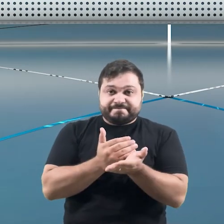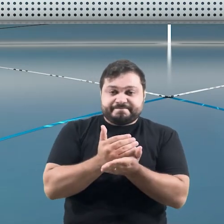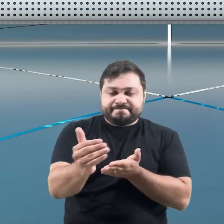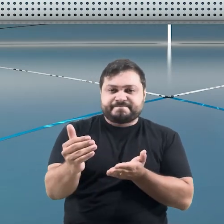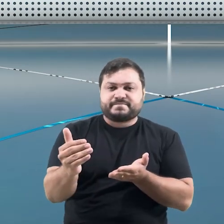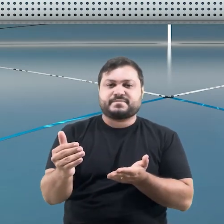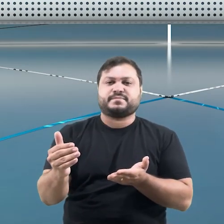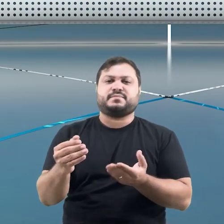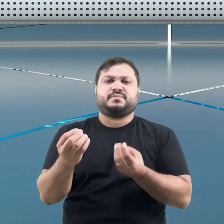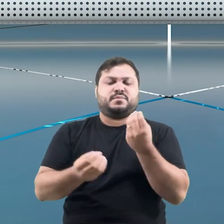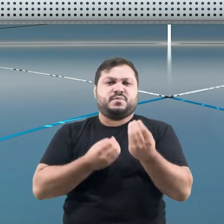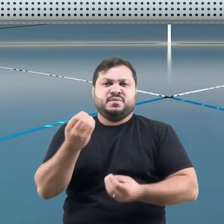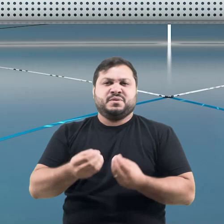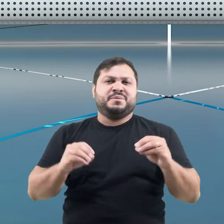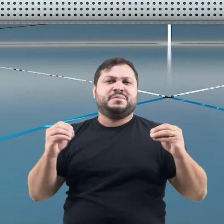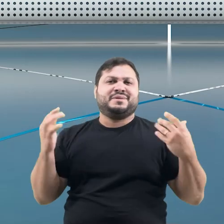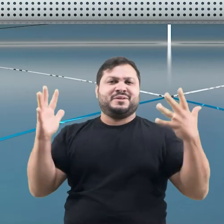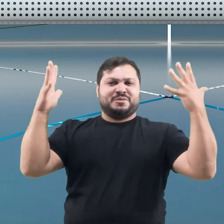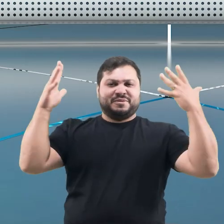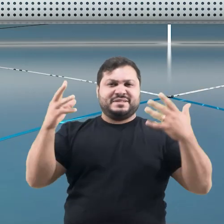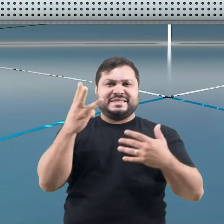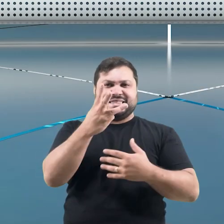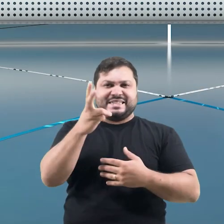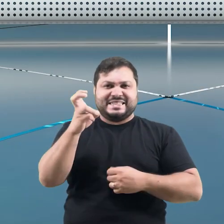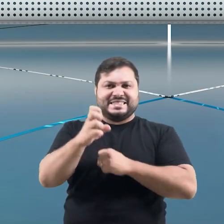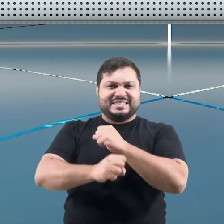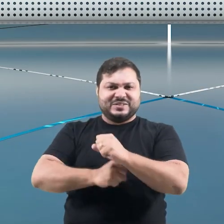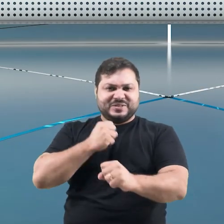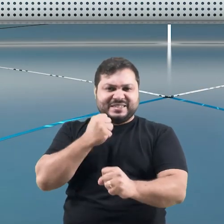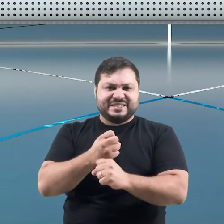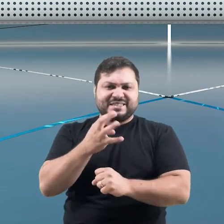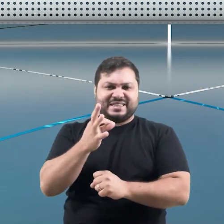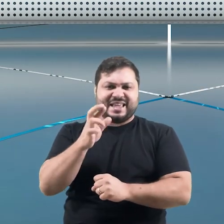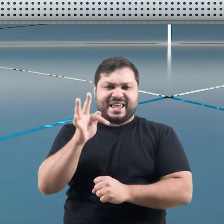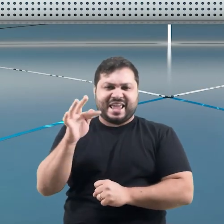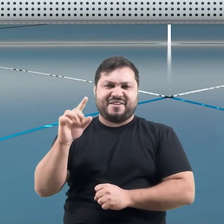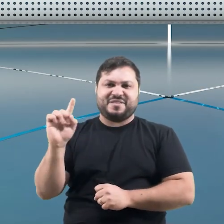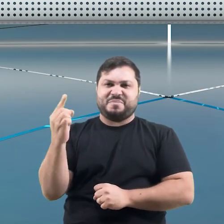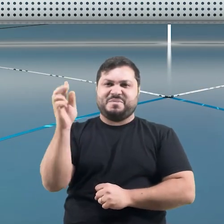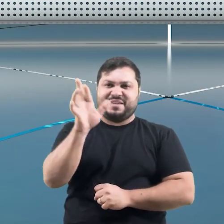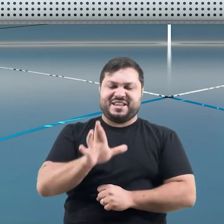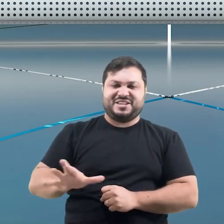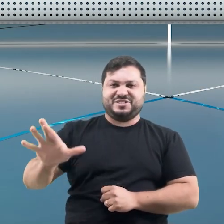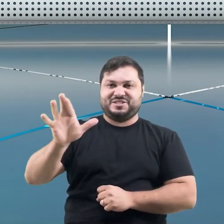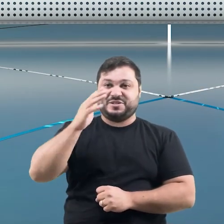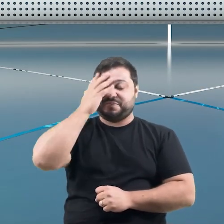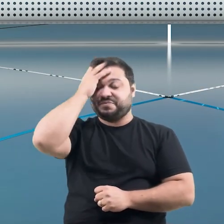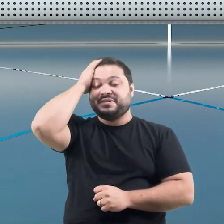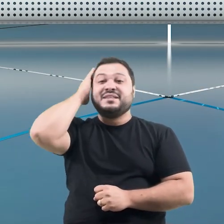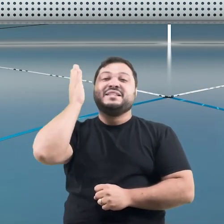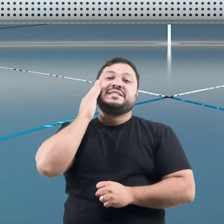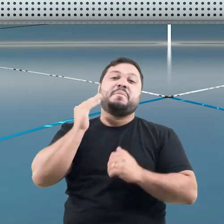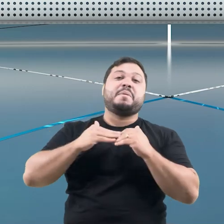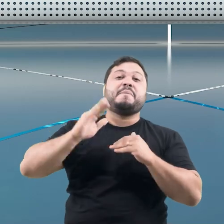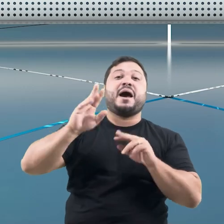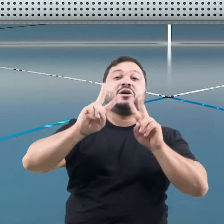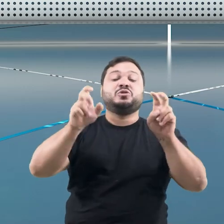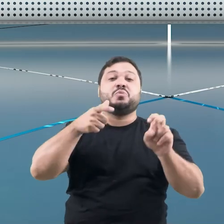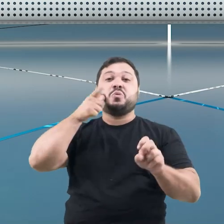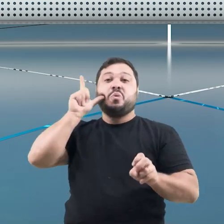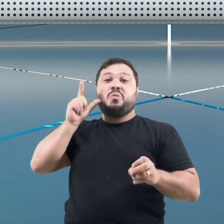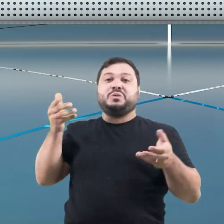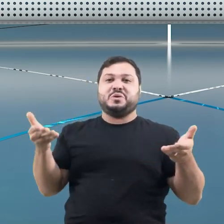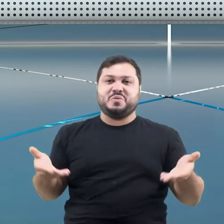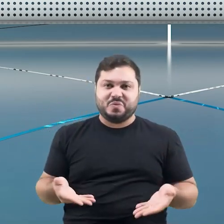de agora, como foi a comemoração pelos 35 anos do TRF da Primeira Região. Saiba mais sobre o ontem e